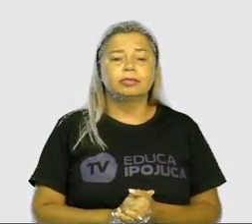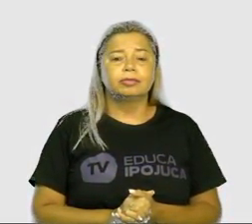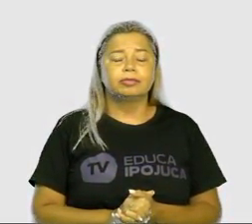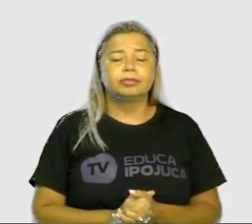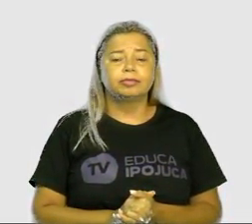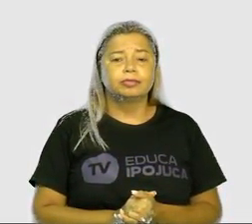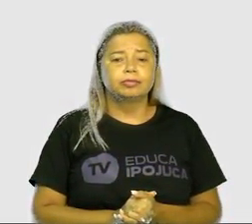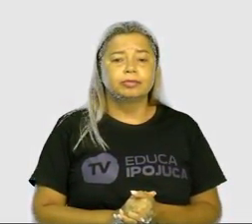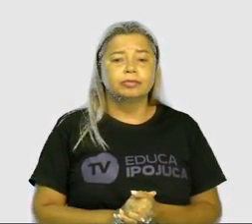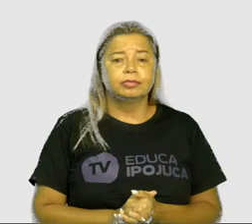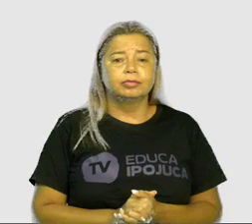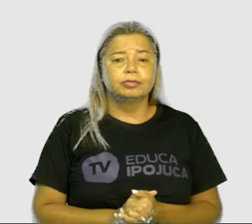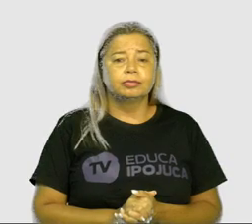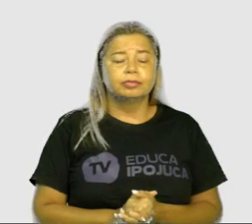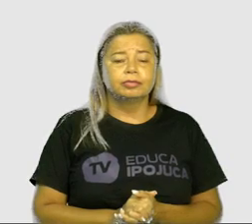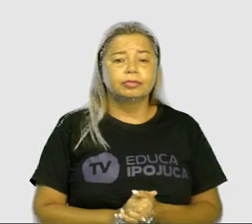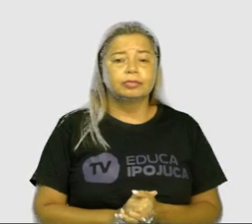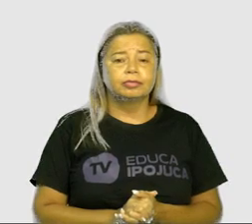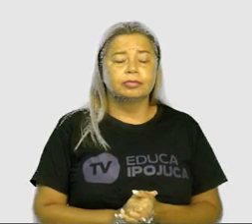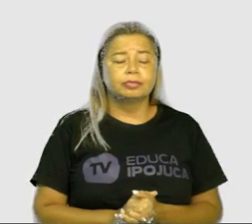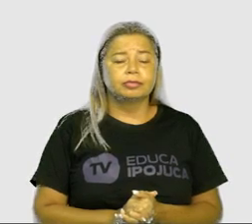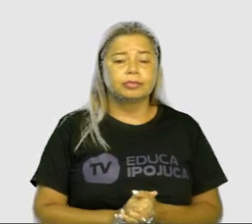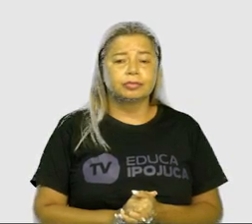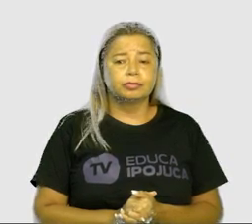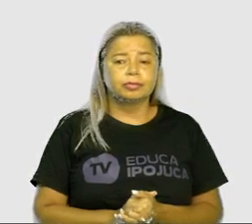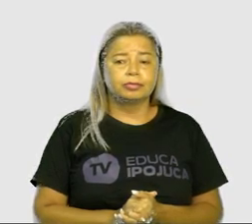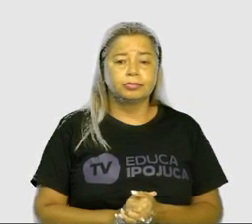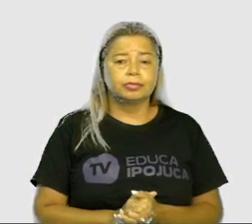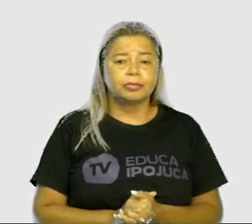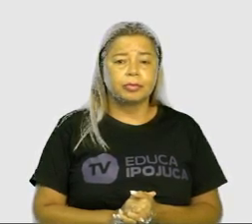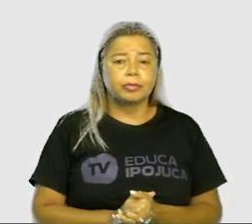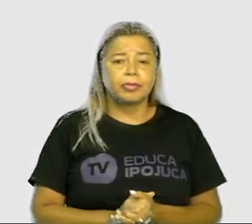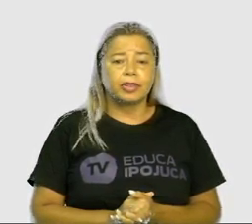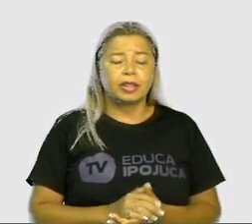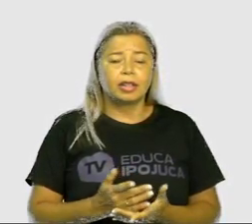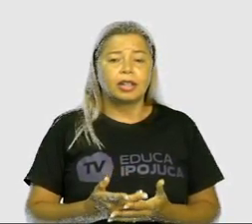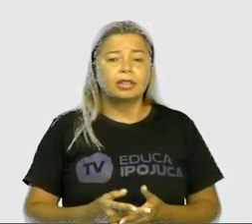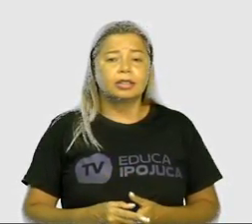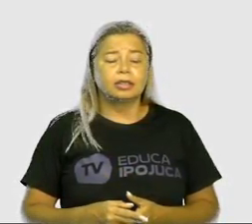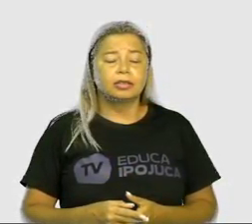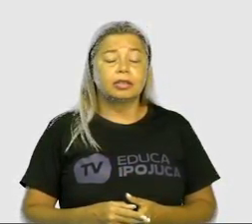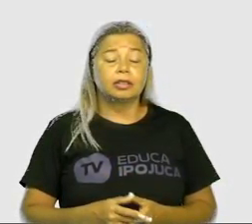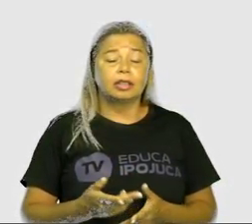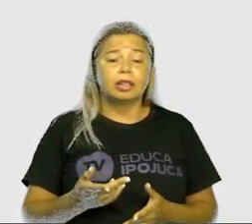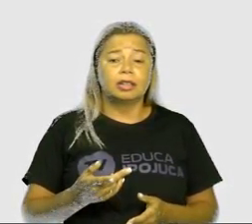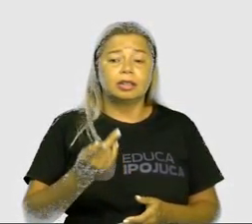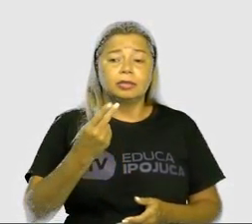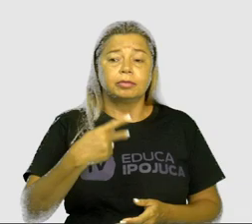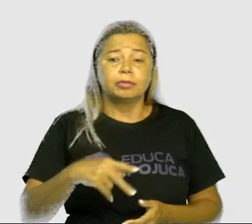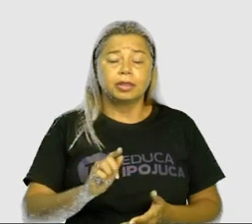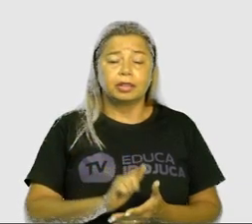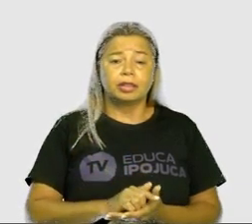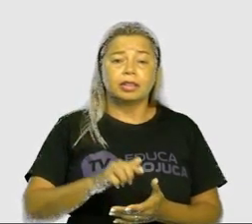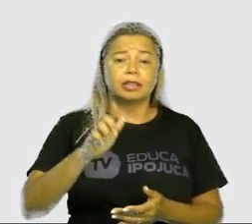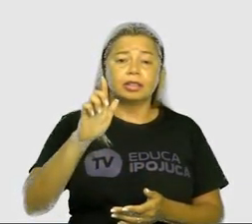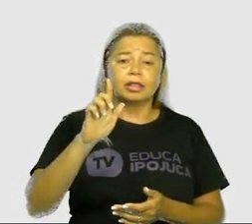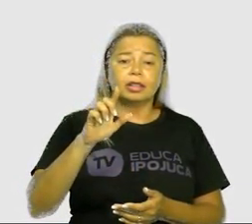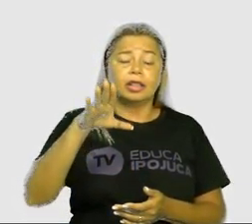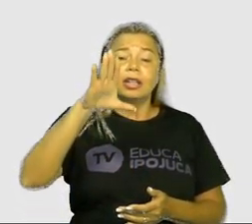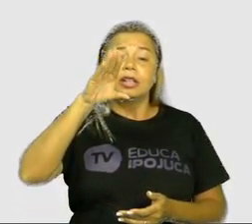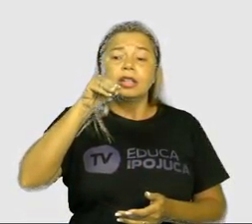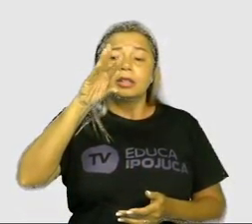que ficaria jeans certo para gansos eu tenho a Kyoto né